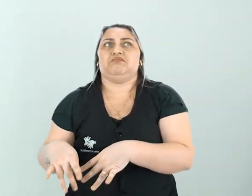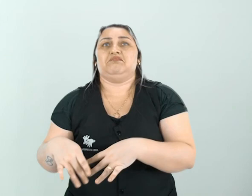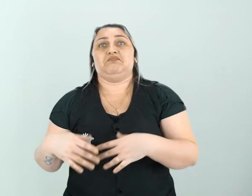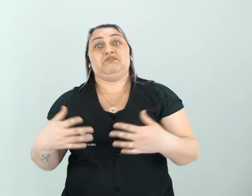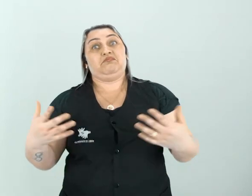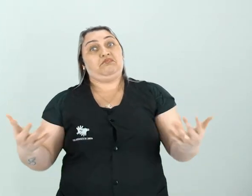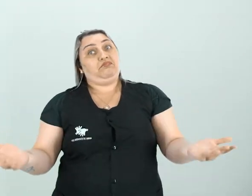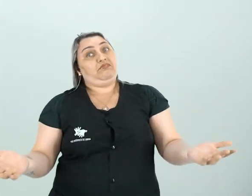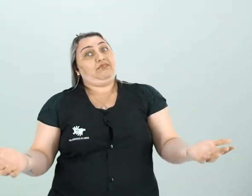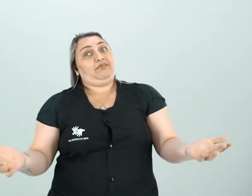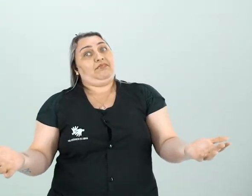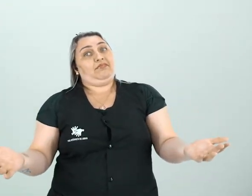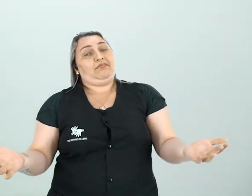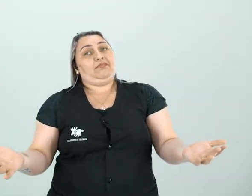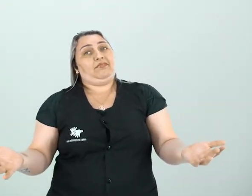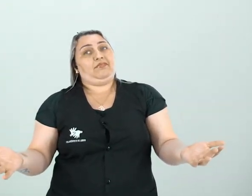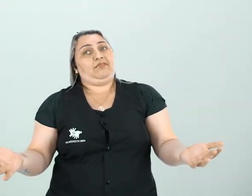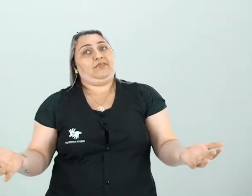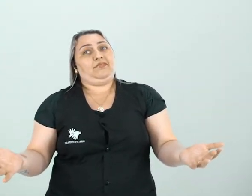Hã?